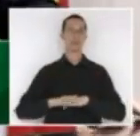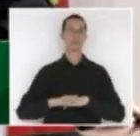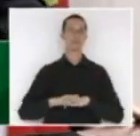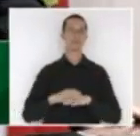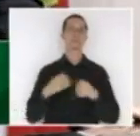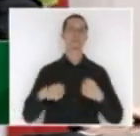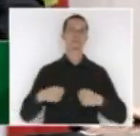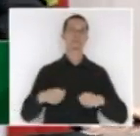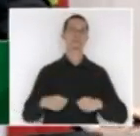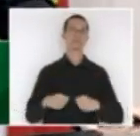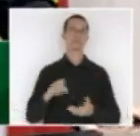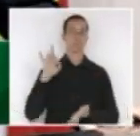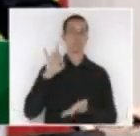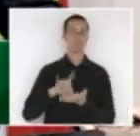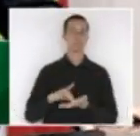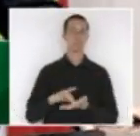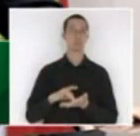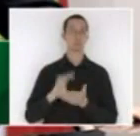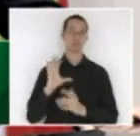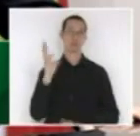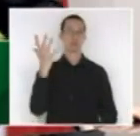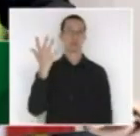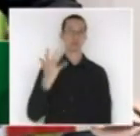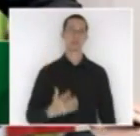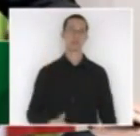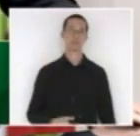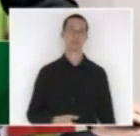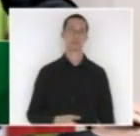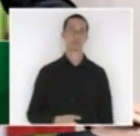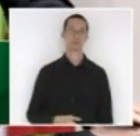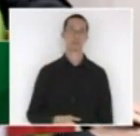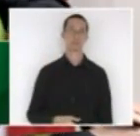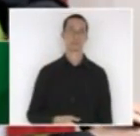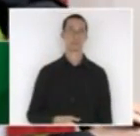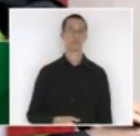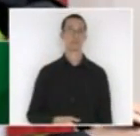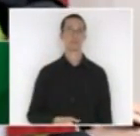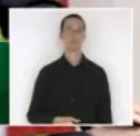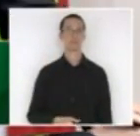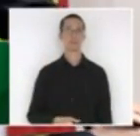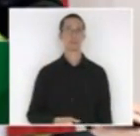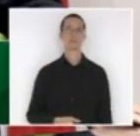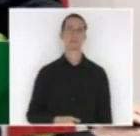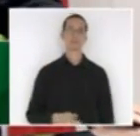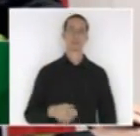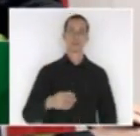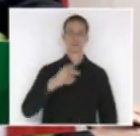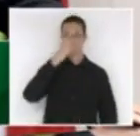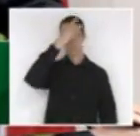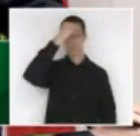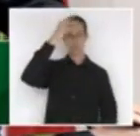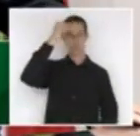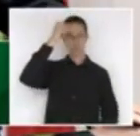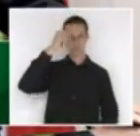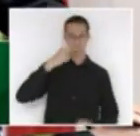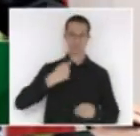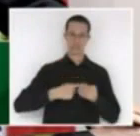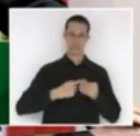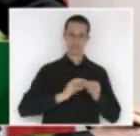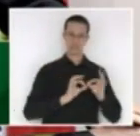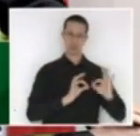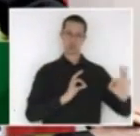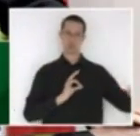realmente, isso possa acontecer. Se os prefeitos têm que se deslocar lá do interior, aqui no governo